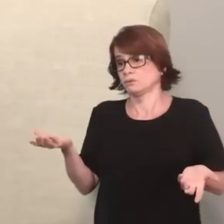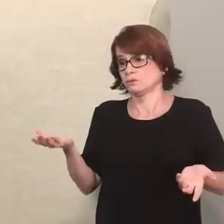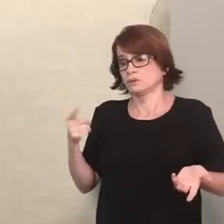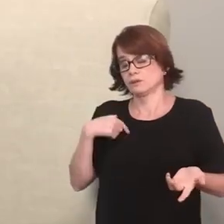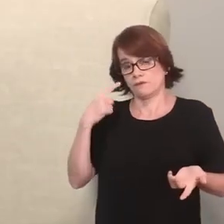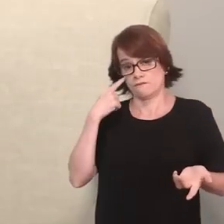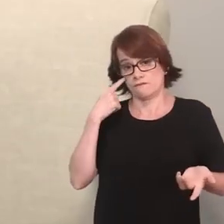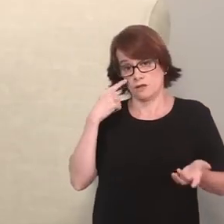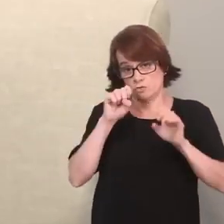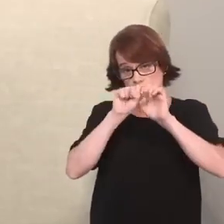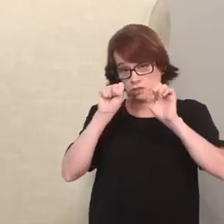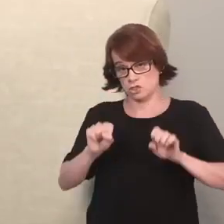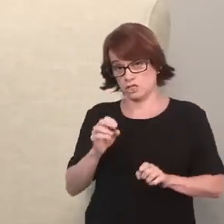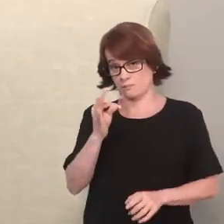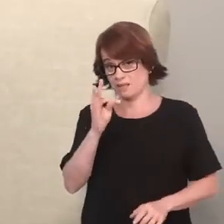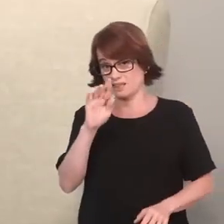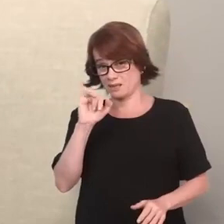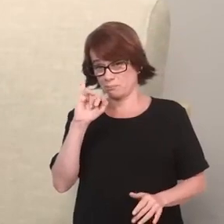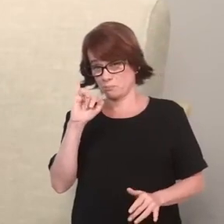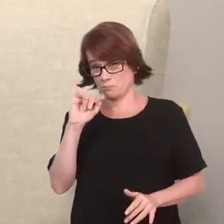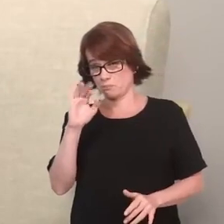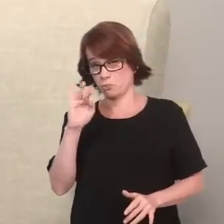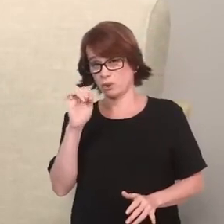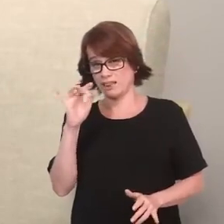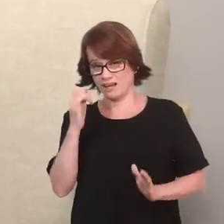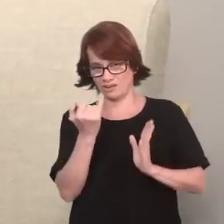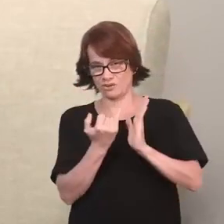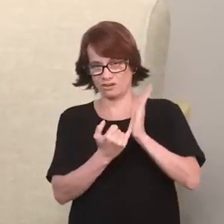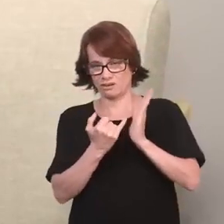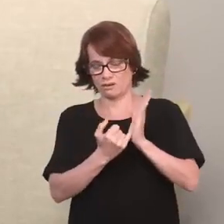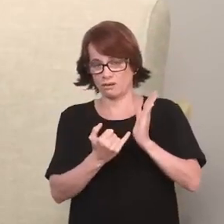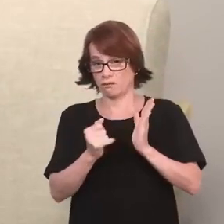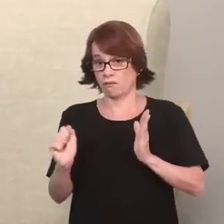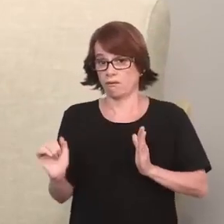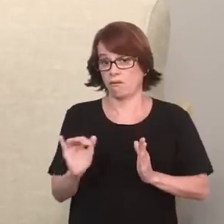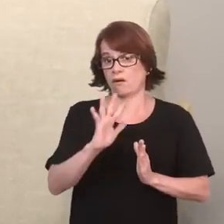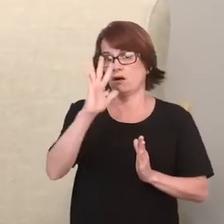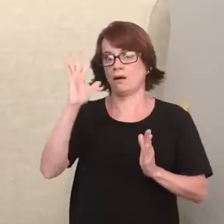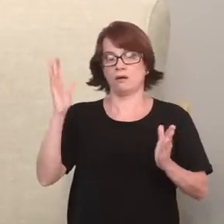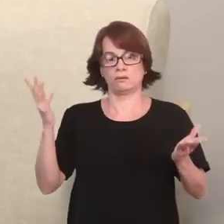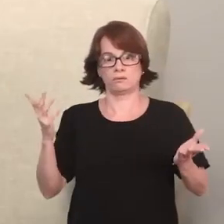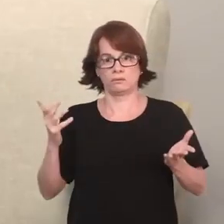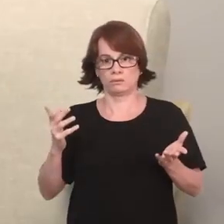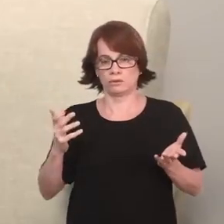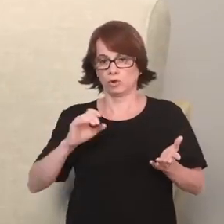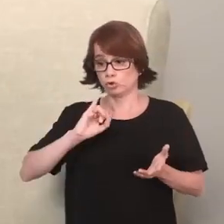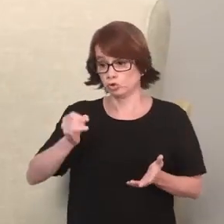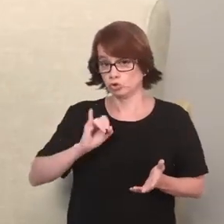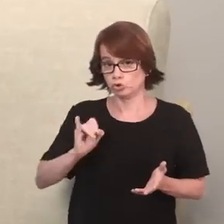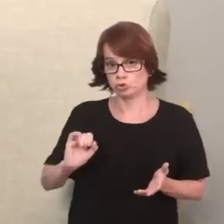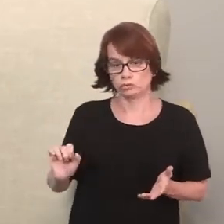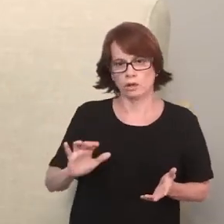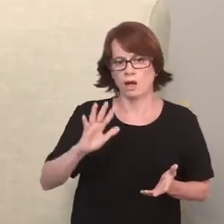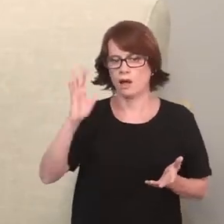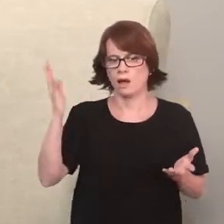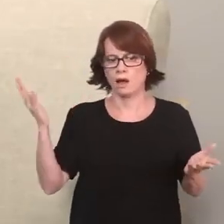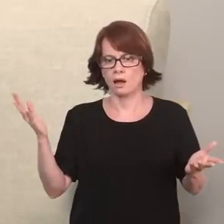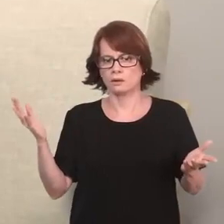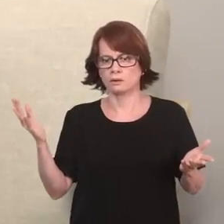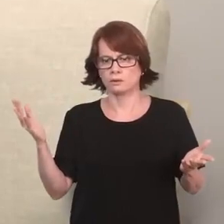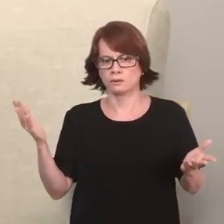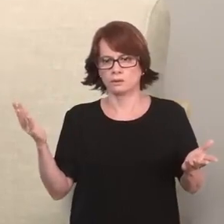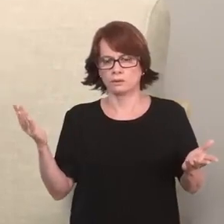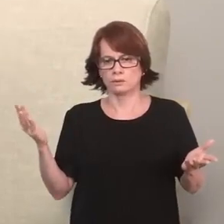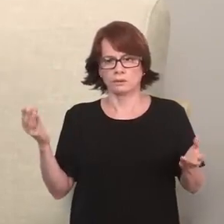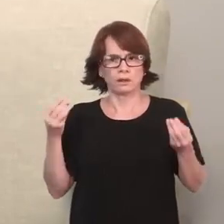nosso sistema tributário, que é obscuro, é caro, é ineficiente, né? O Estado é sempre o maior sócio de qualquer empreendedor.